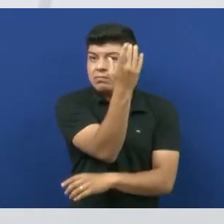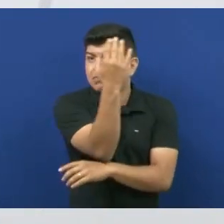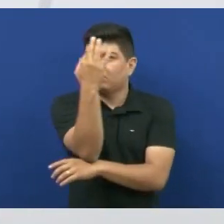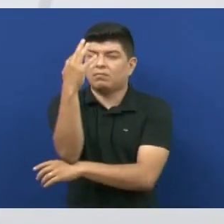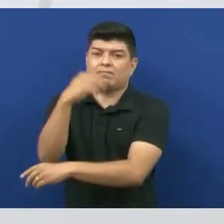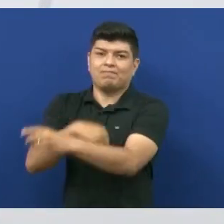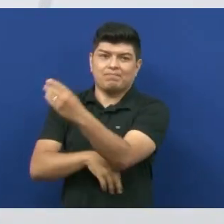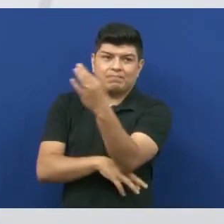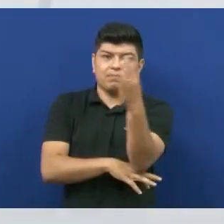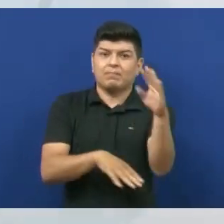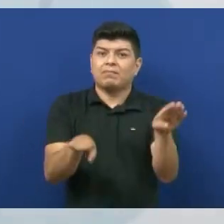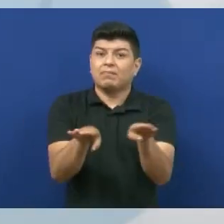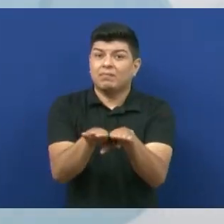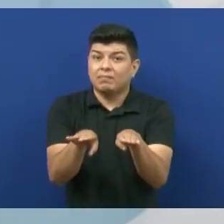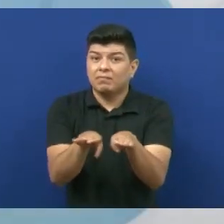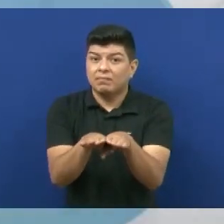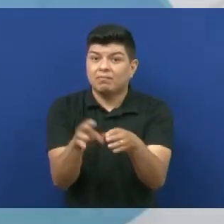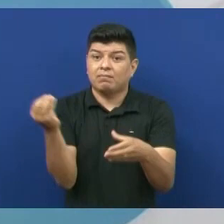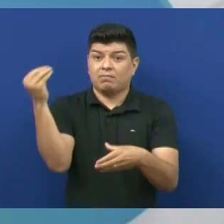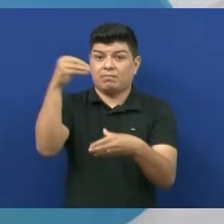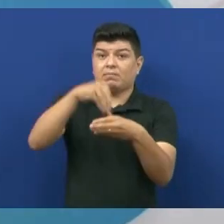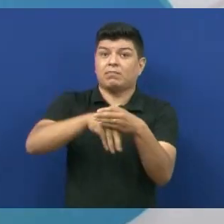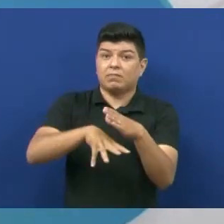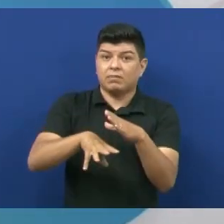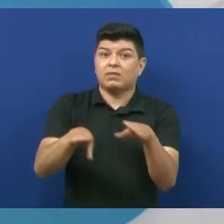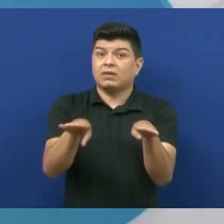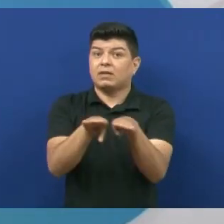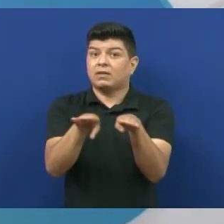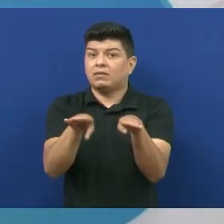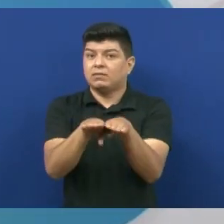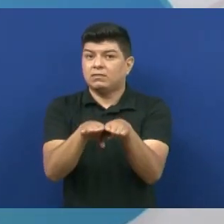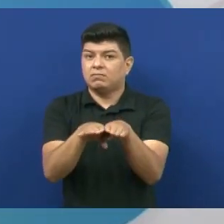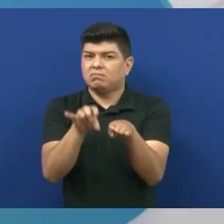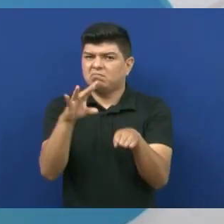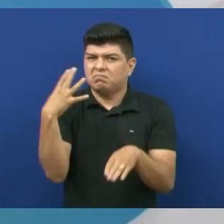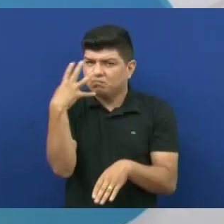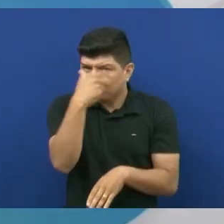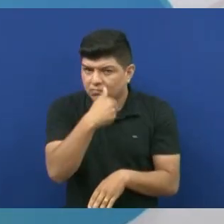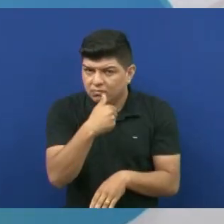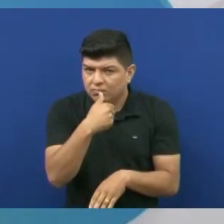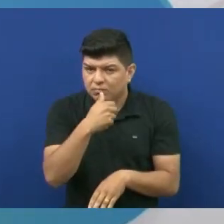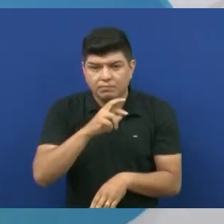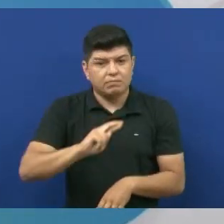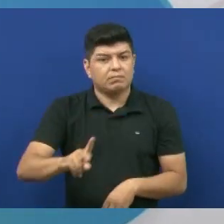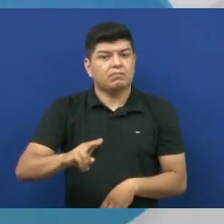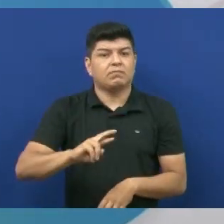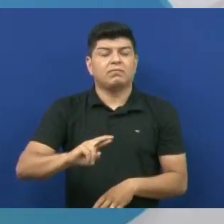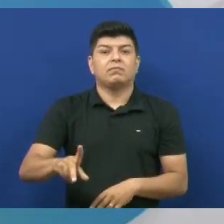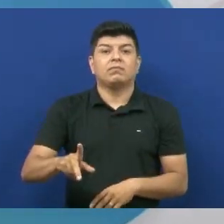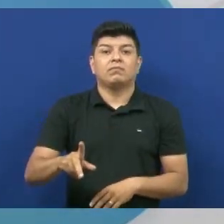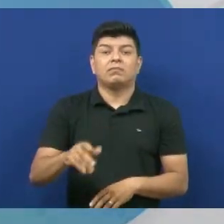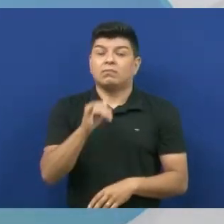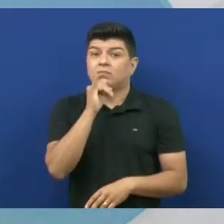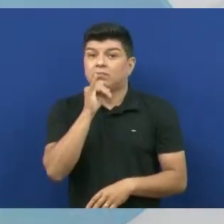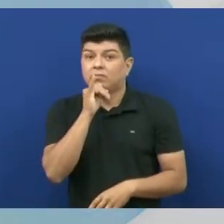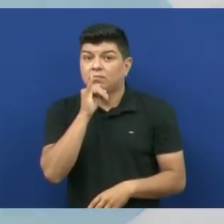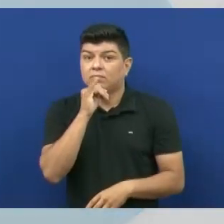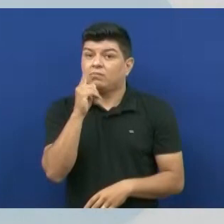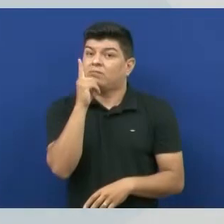também cabem dentro dela a questão não tão bonita assim. Por exemplo, se eu pego um